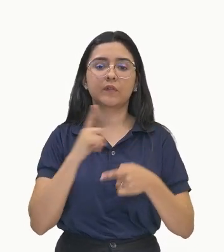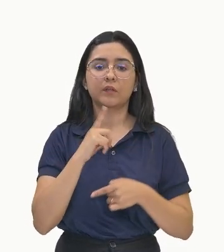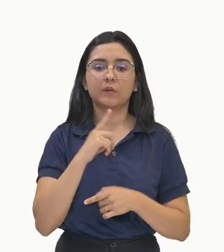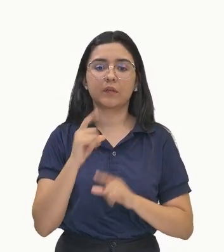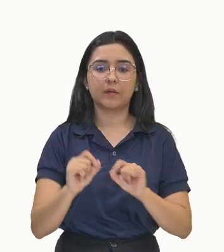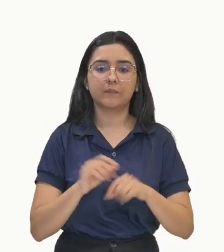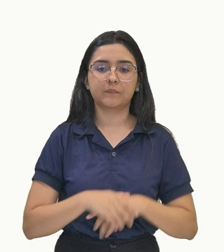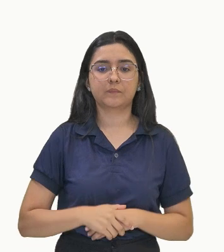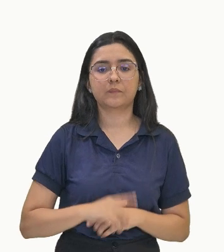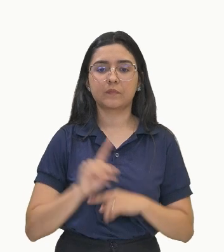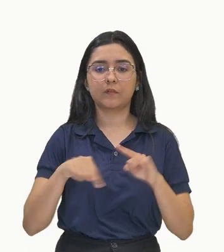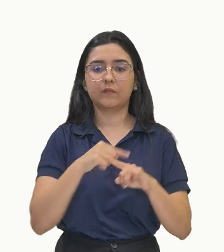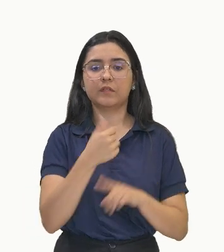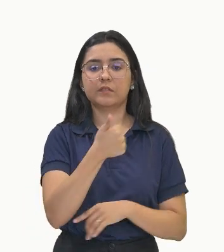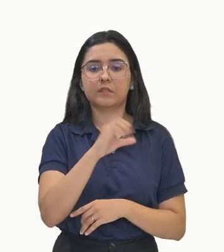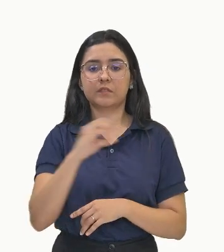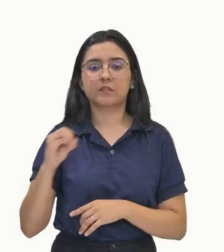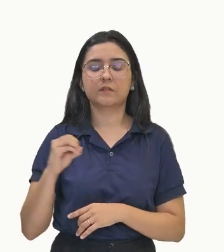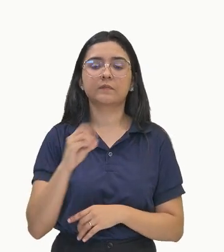quê?